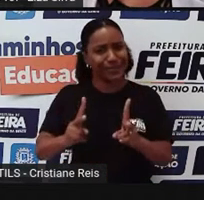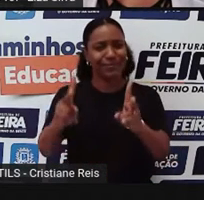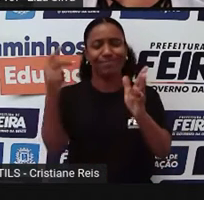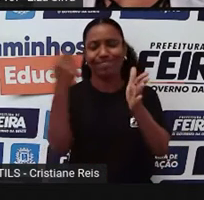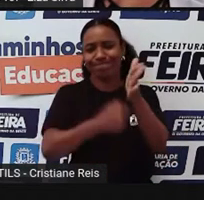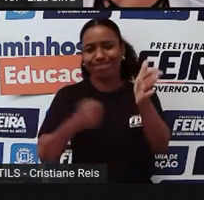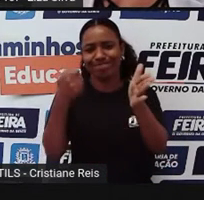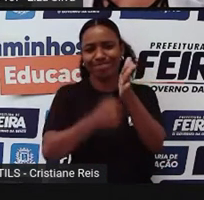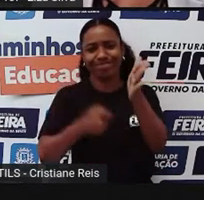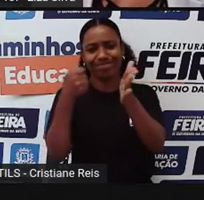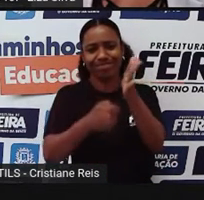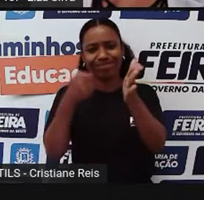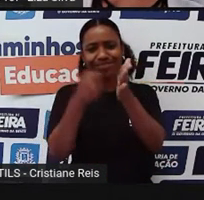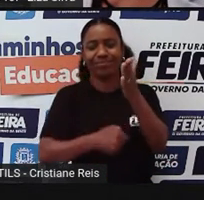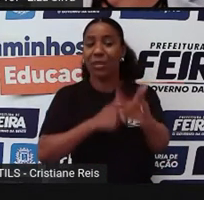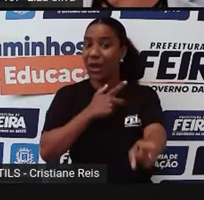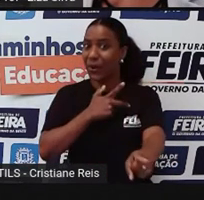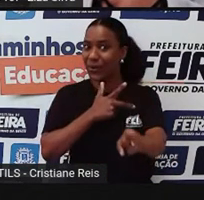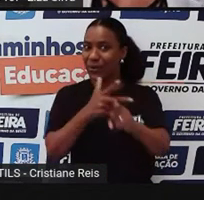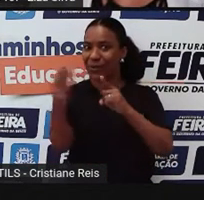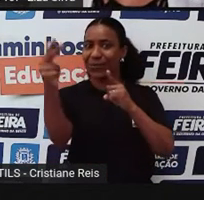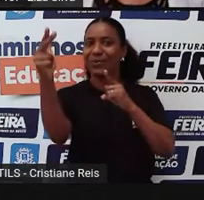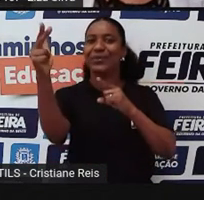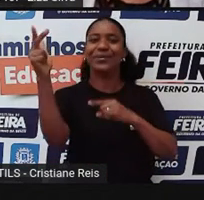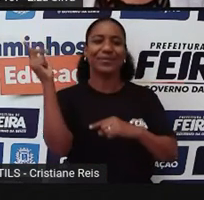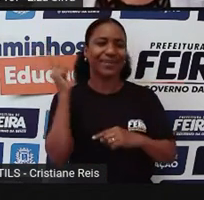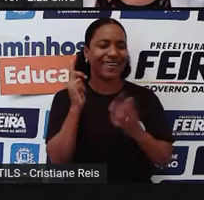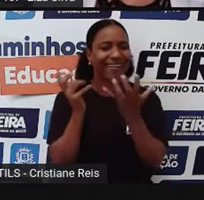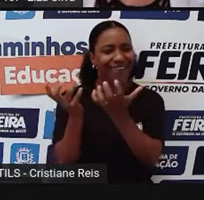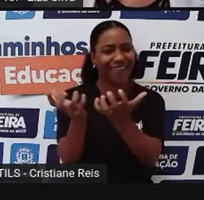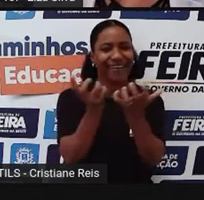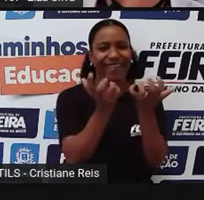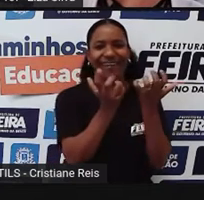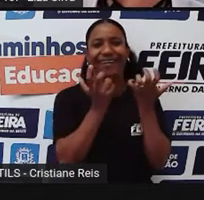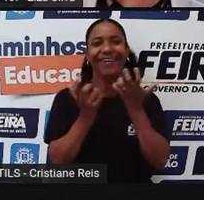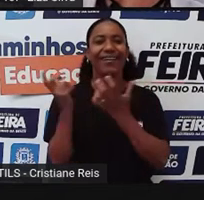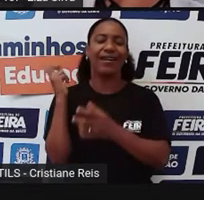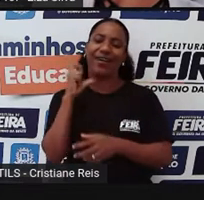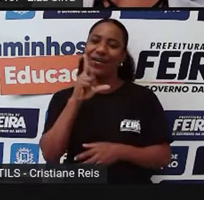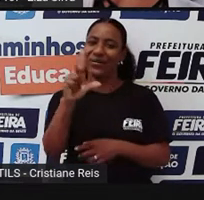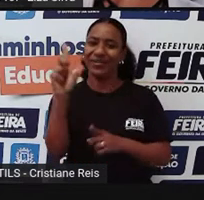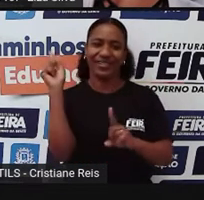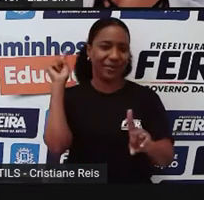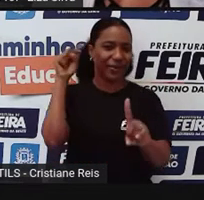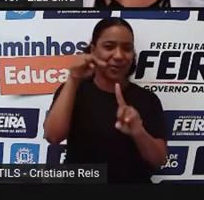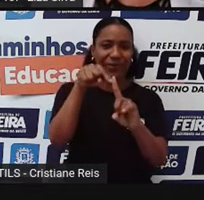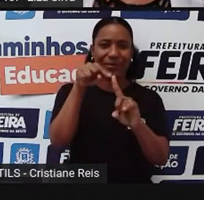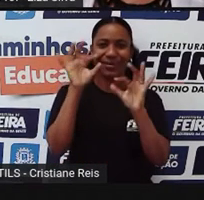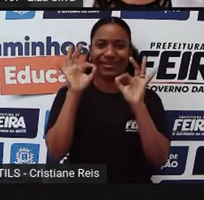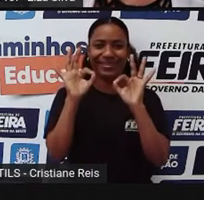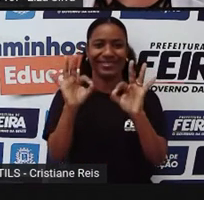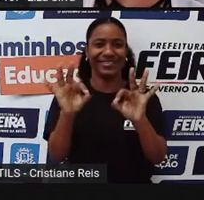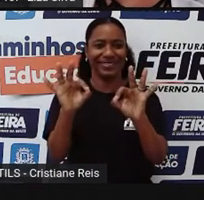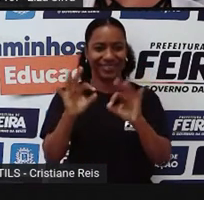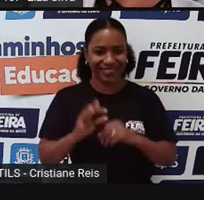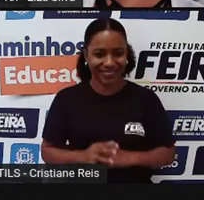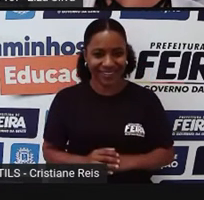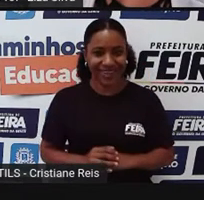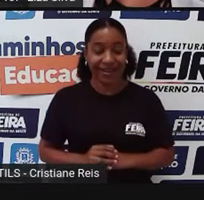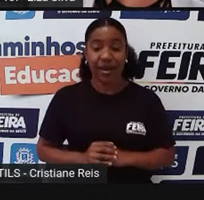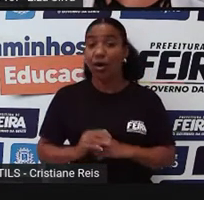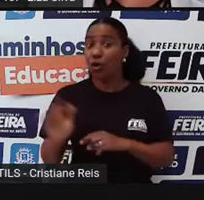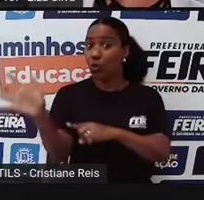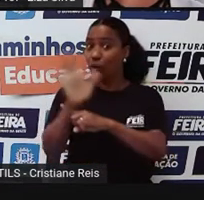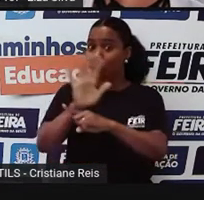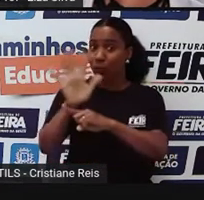para realizarmos os nossos sonhos para alcançarmos os nossos objetivos como diz o título do